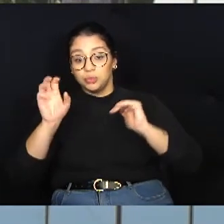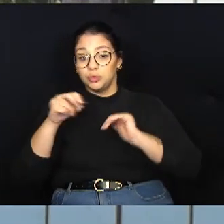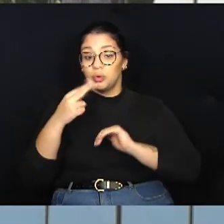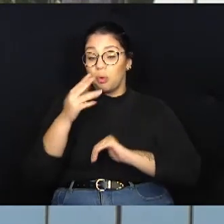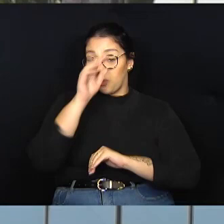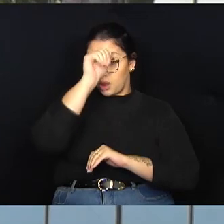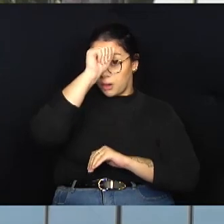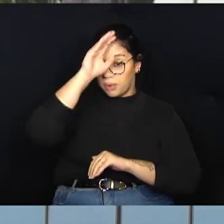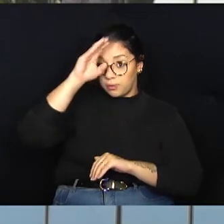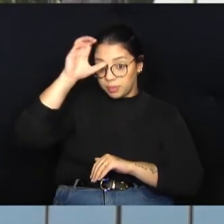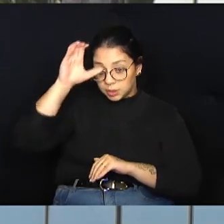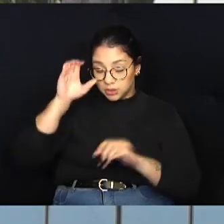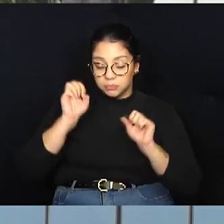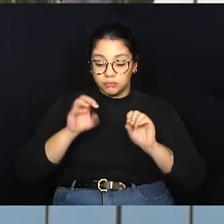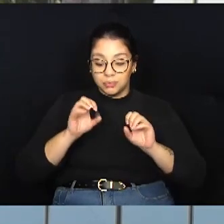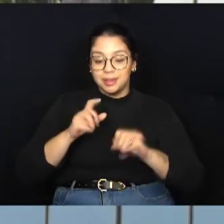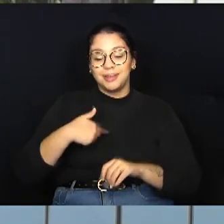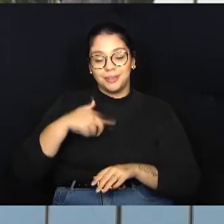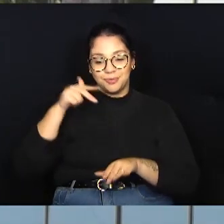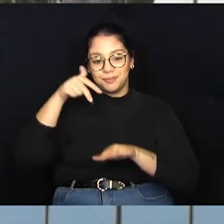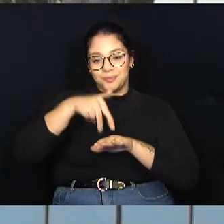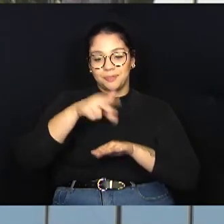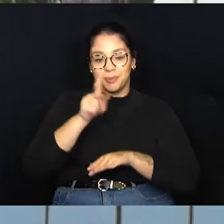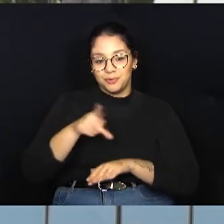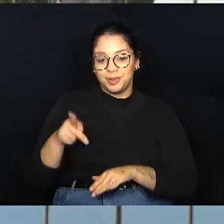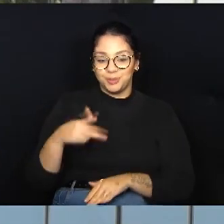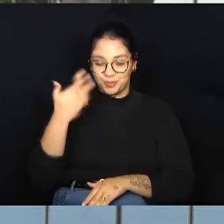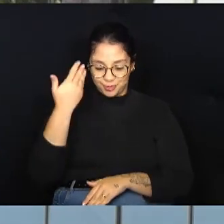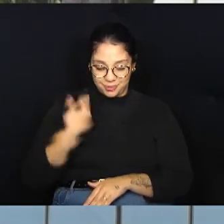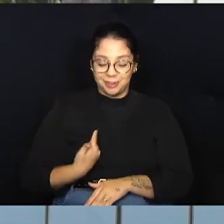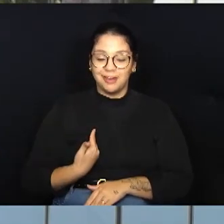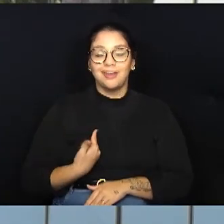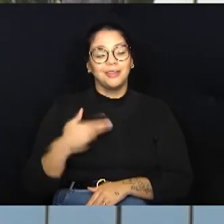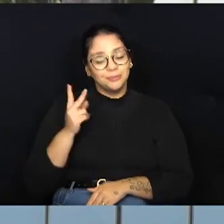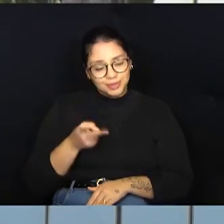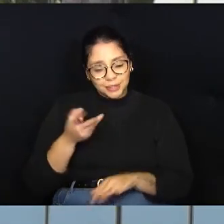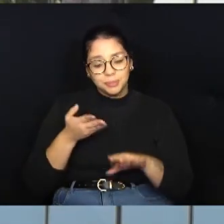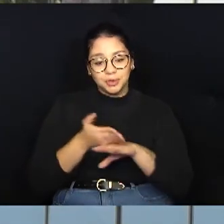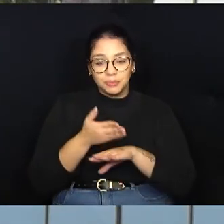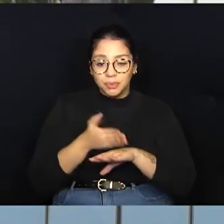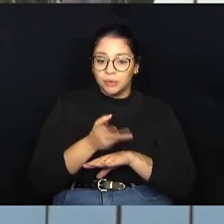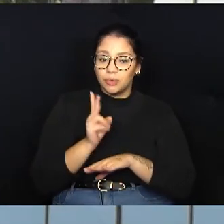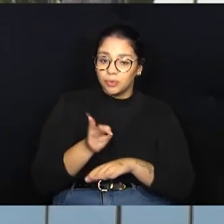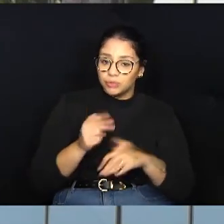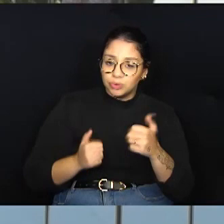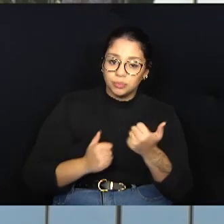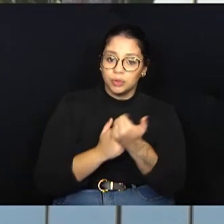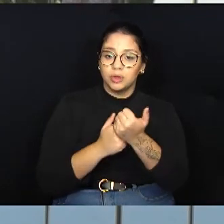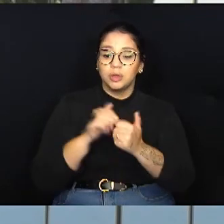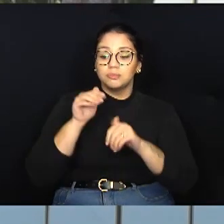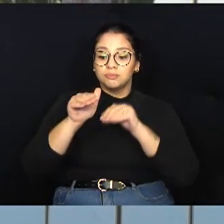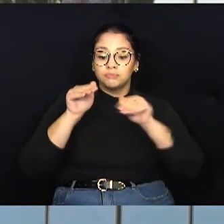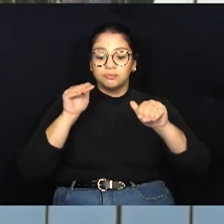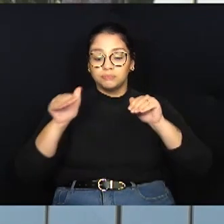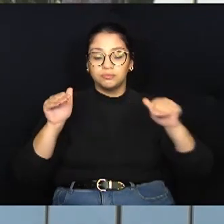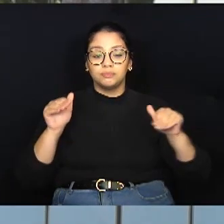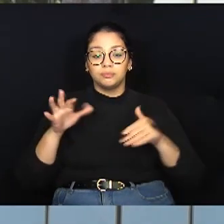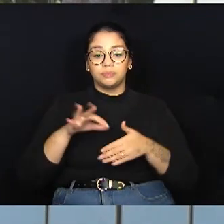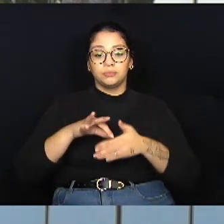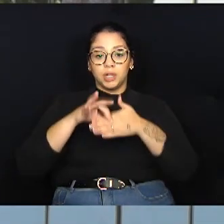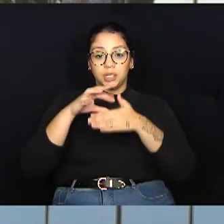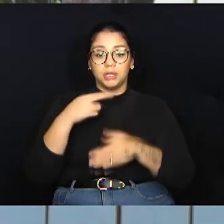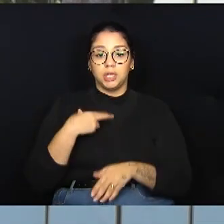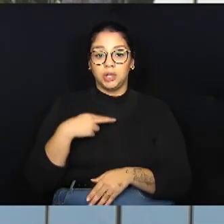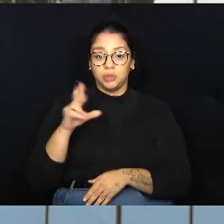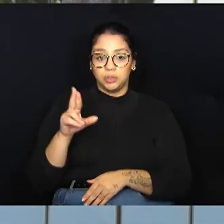alfabetização, estava lá o professor Alberto. Eu sempre participei e continuo apoiando. chamei os líderes religiosos, chamei